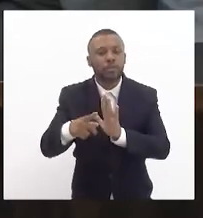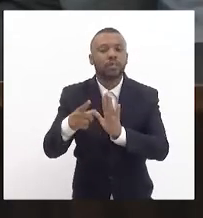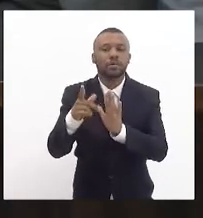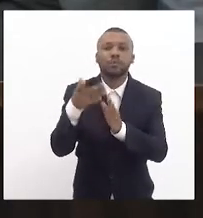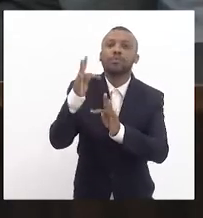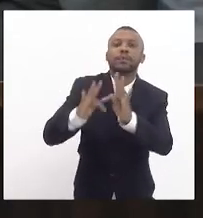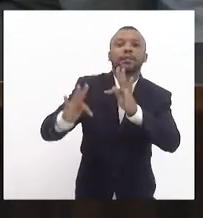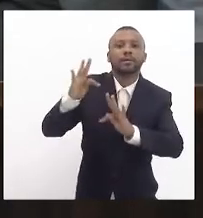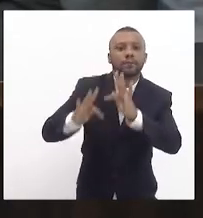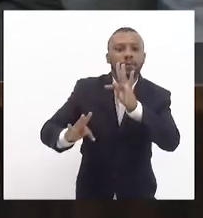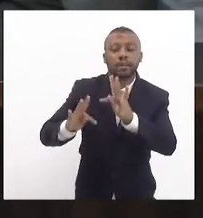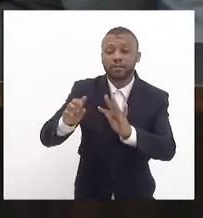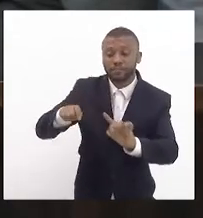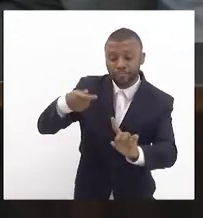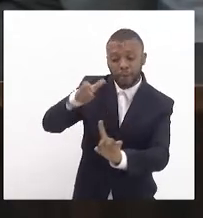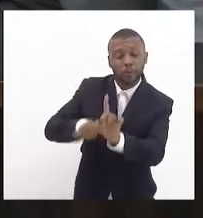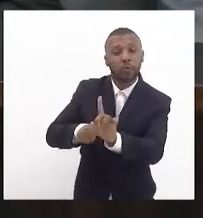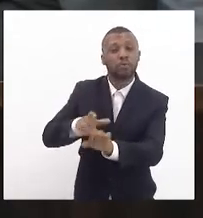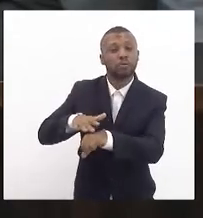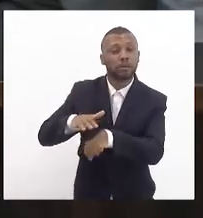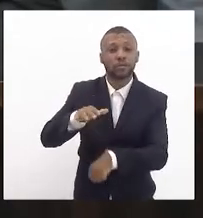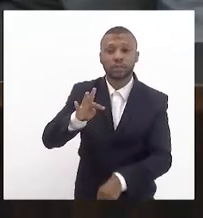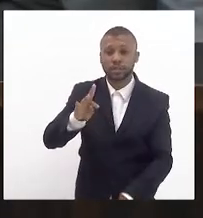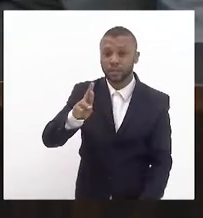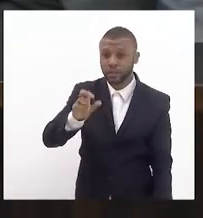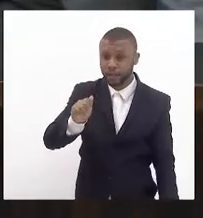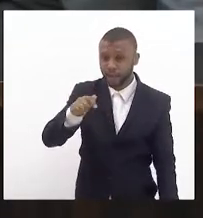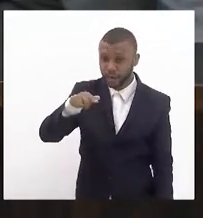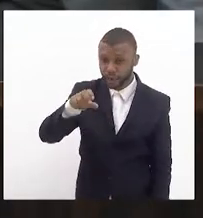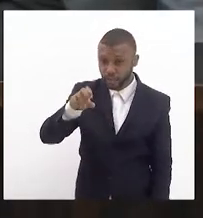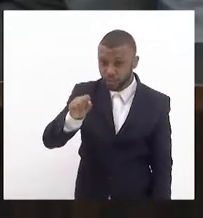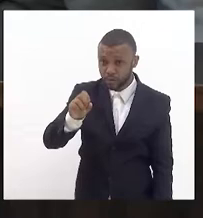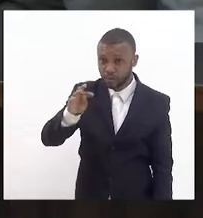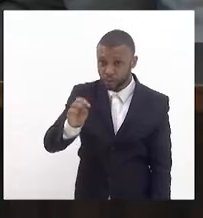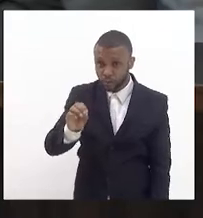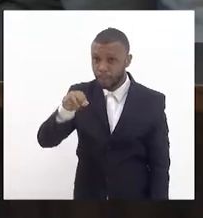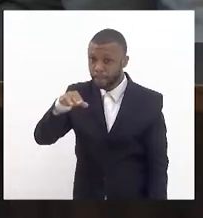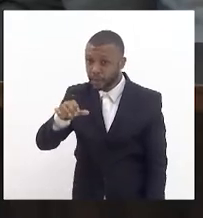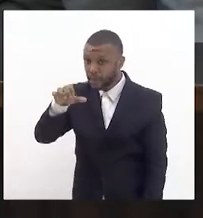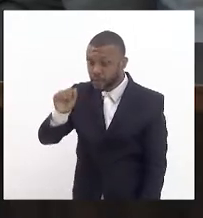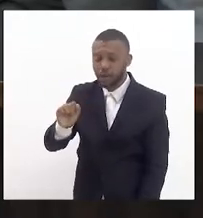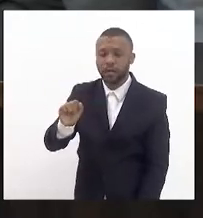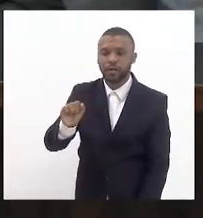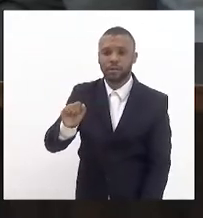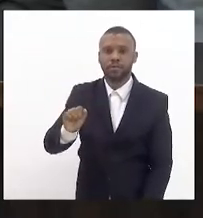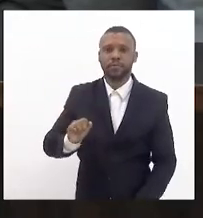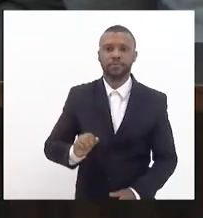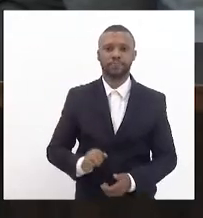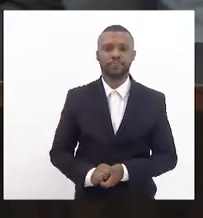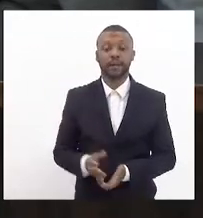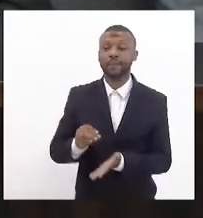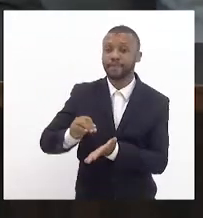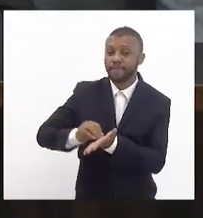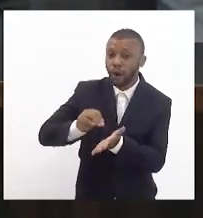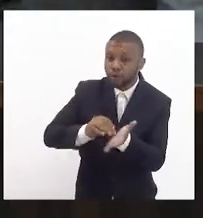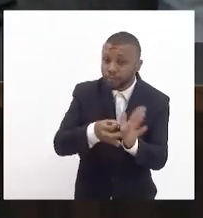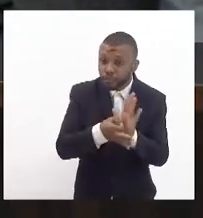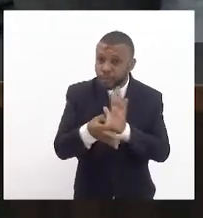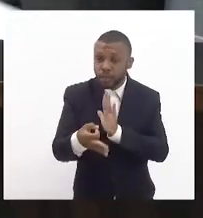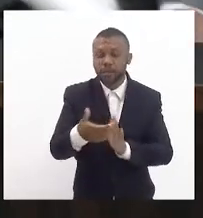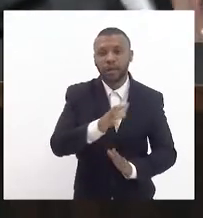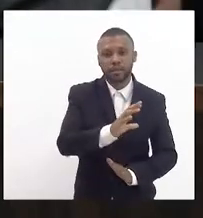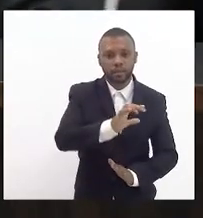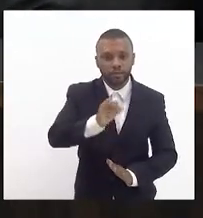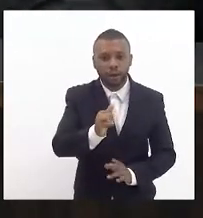com traqueostomia e seus representantes legais no âmbito do Estado do Rio de Janeiro e da outras providências. Pendente de pareceres das comissões de Constituição, Justiça,